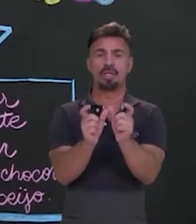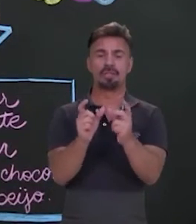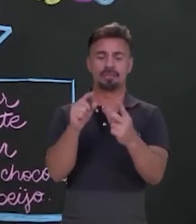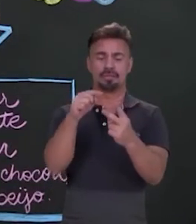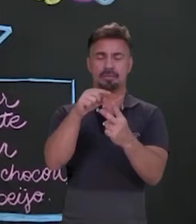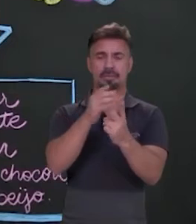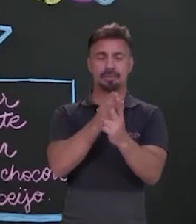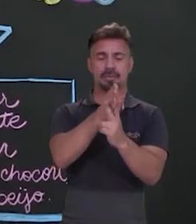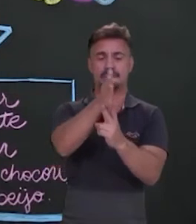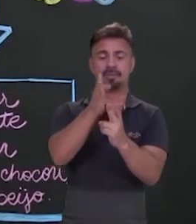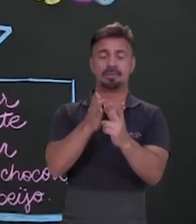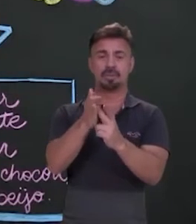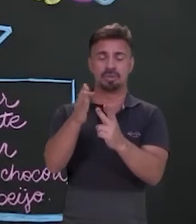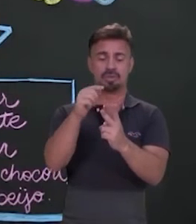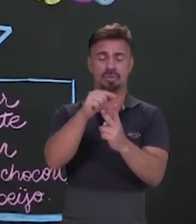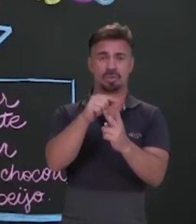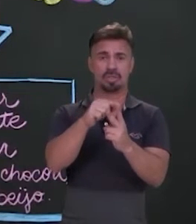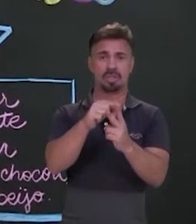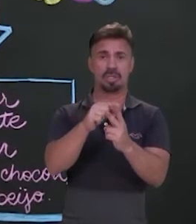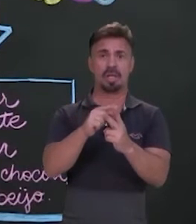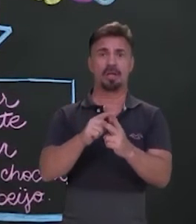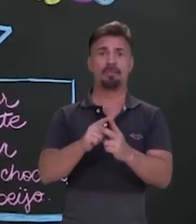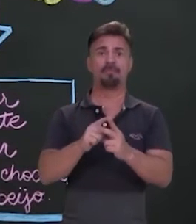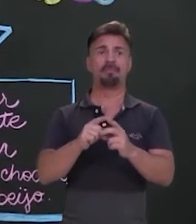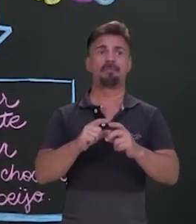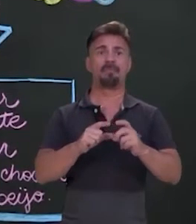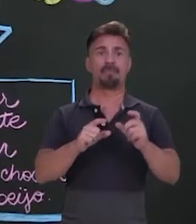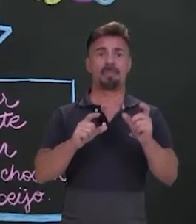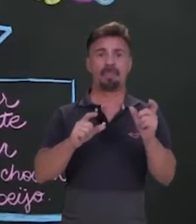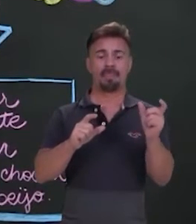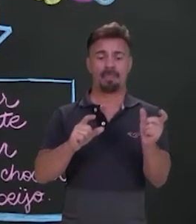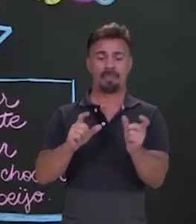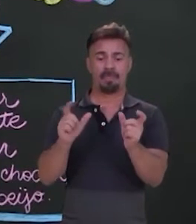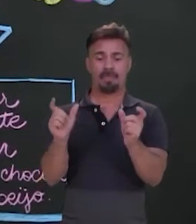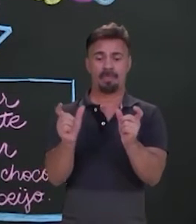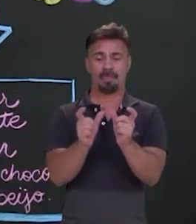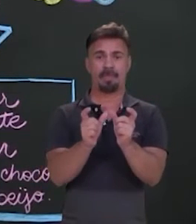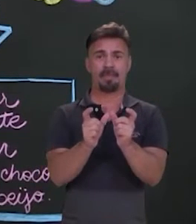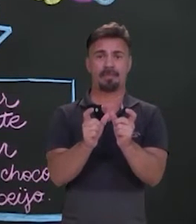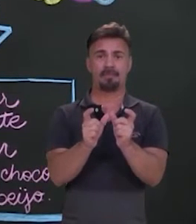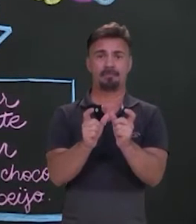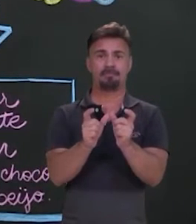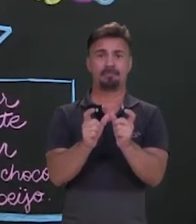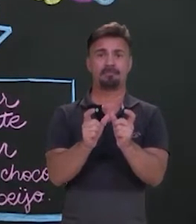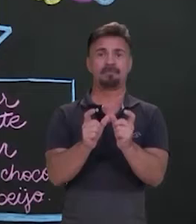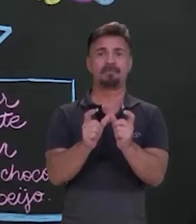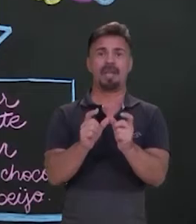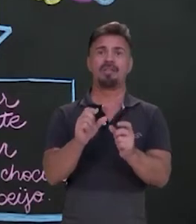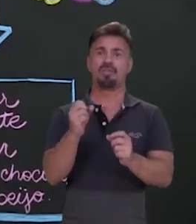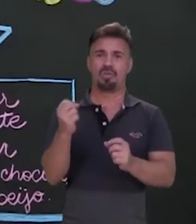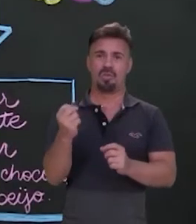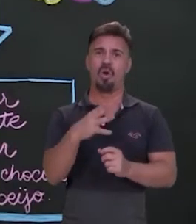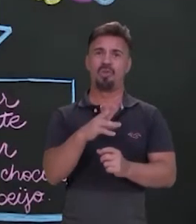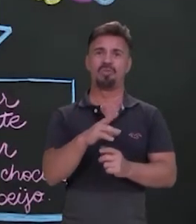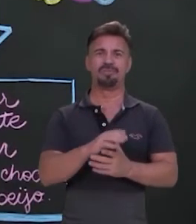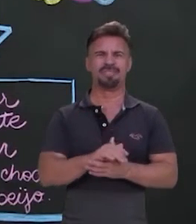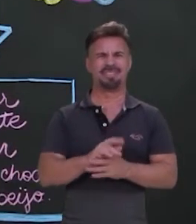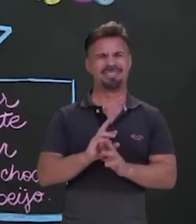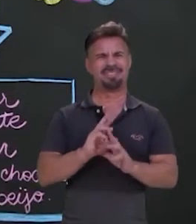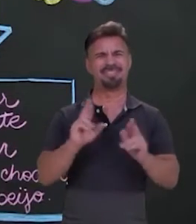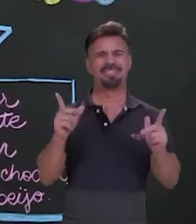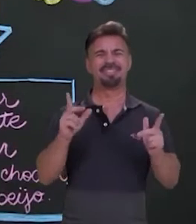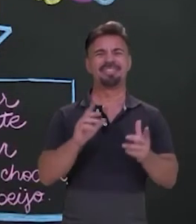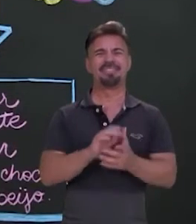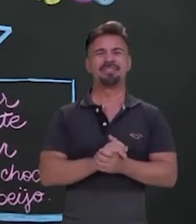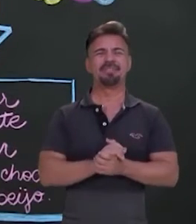dividido em dois. Existe o processo de aglutinação e o de justaposição. Esses nomes são novos para você, podem ser um pouco